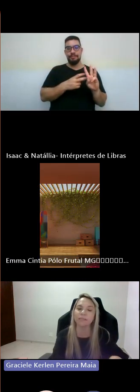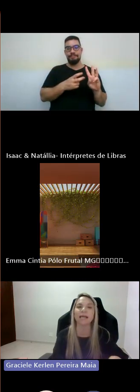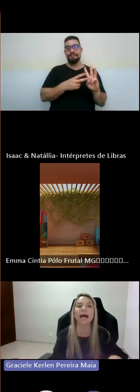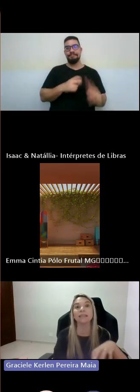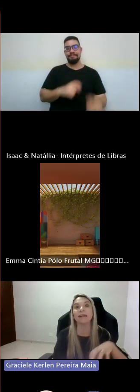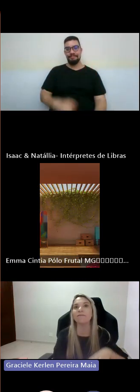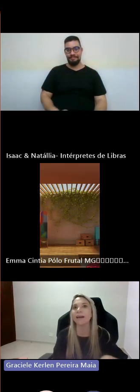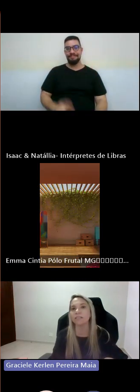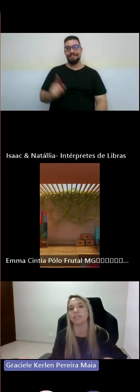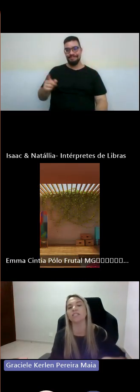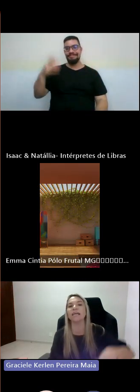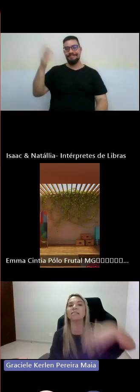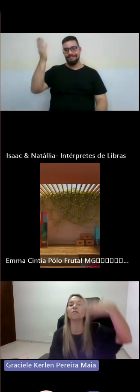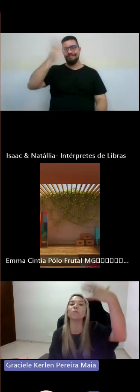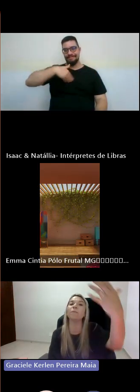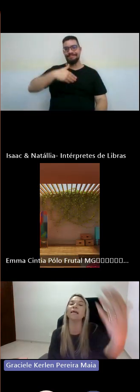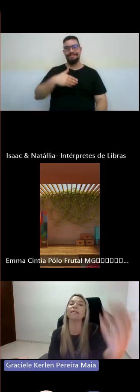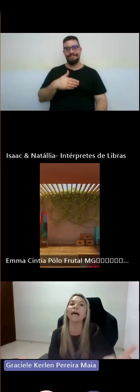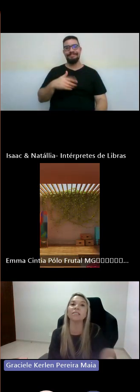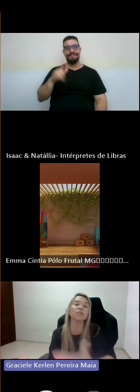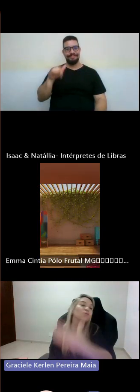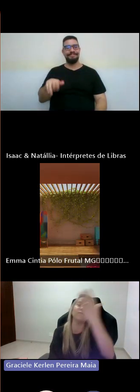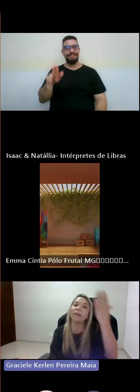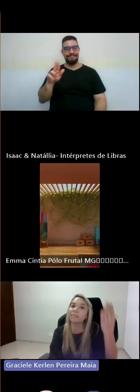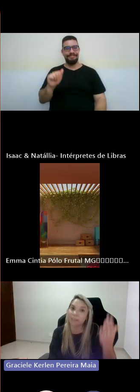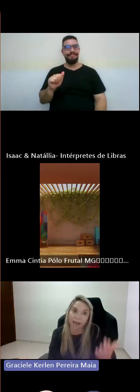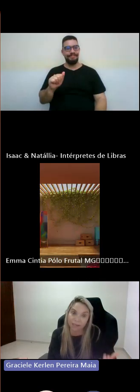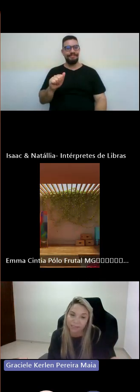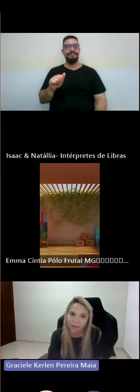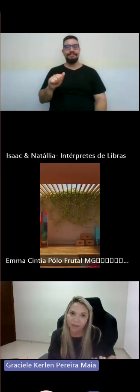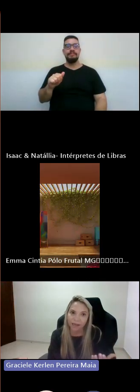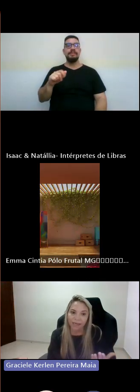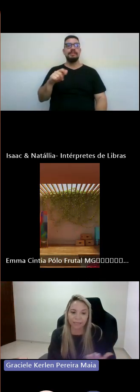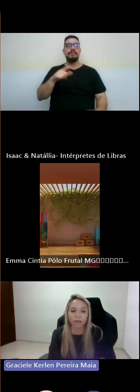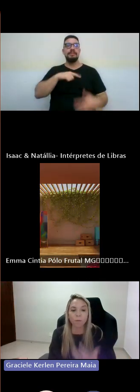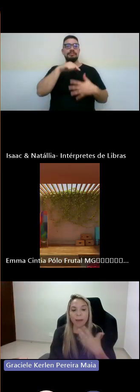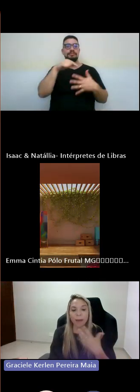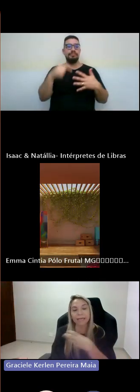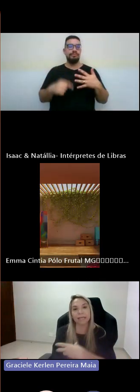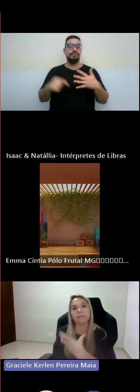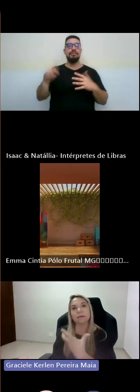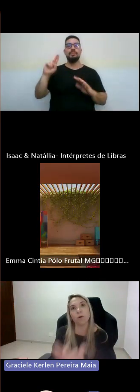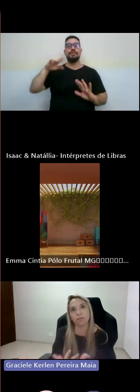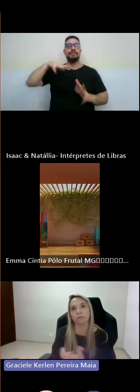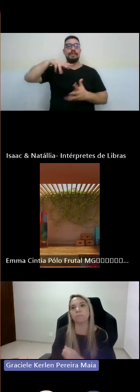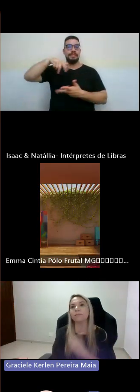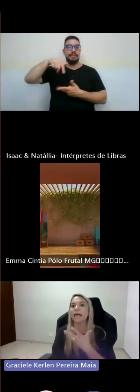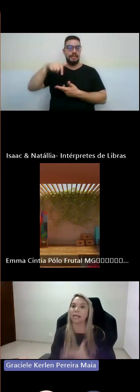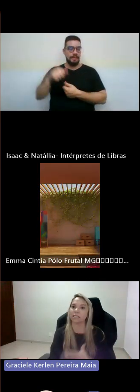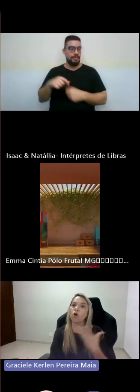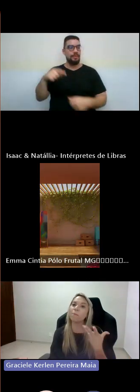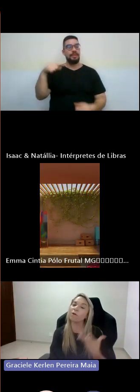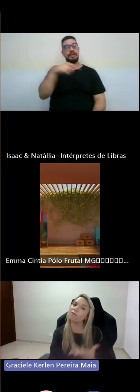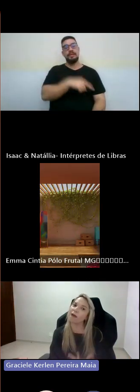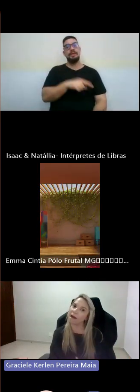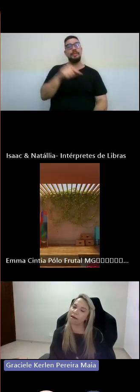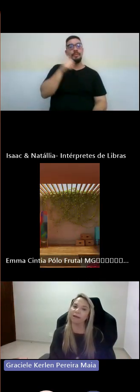são línguas através, gente, dessas propriedades universais. Então, para que essa moça